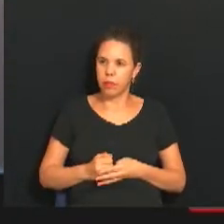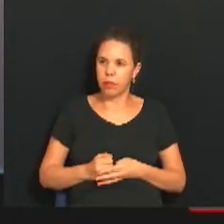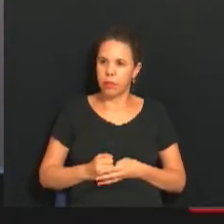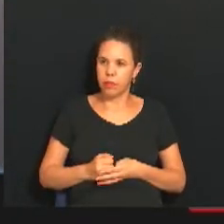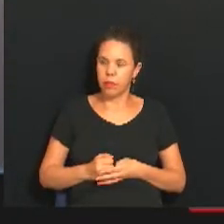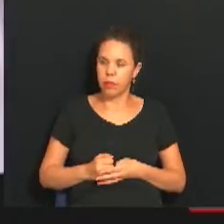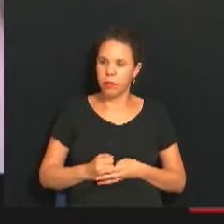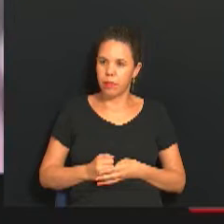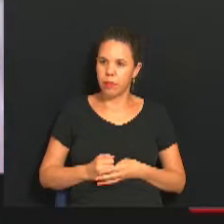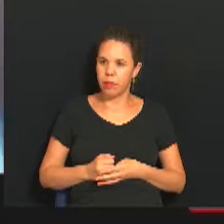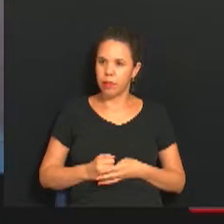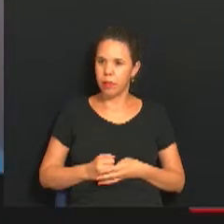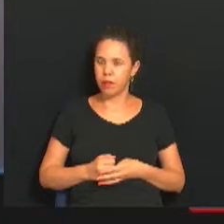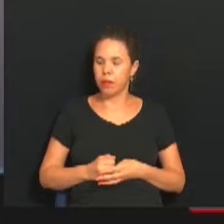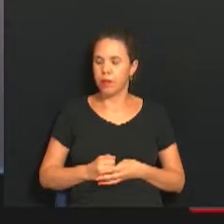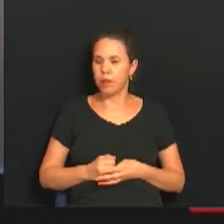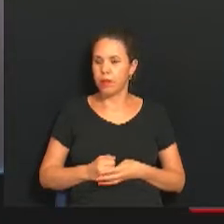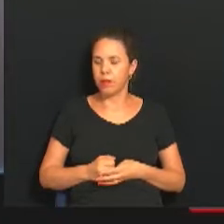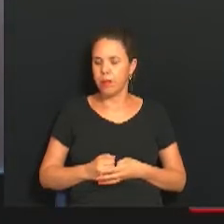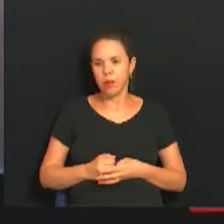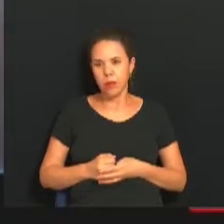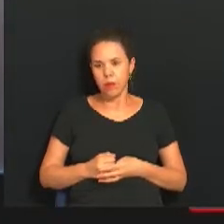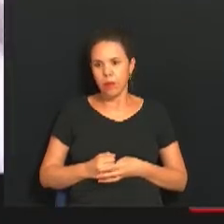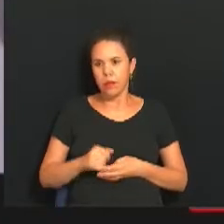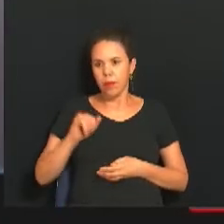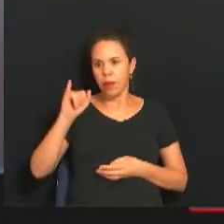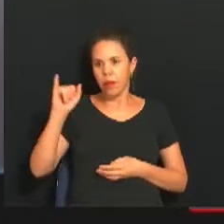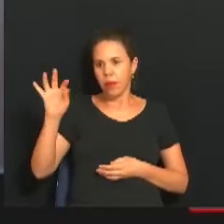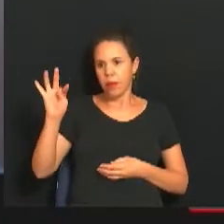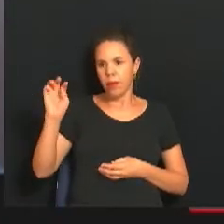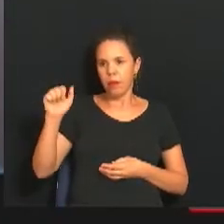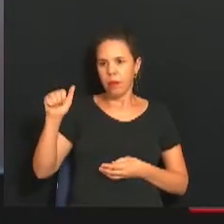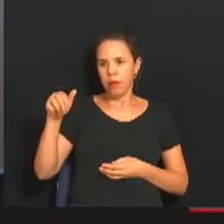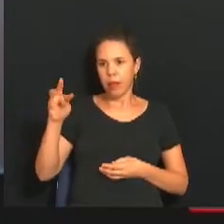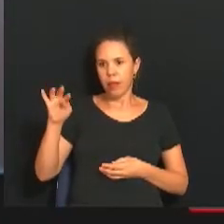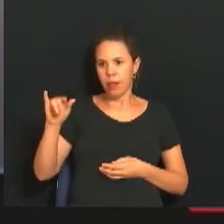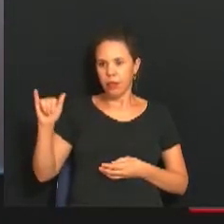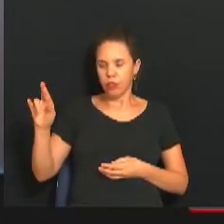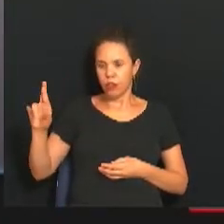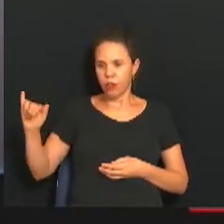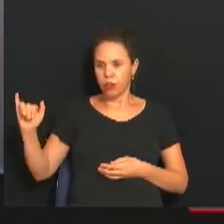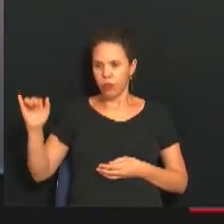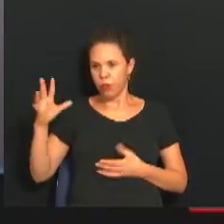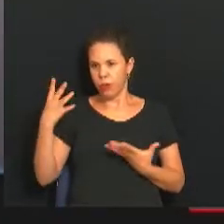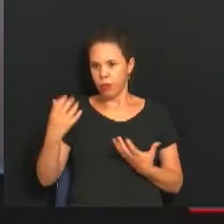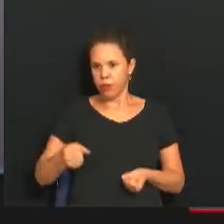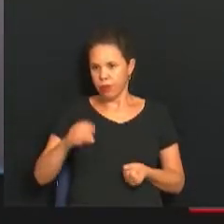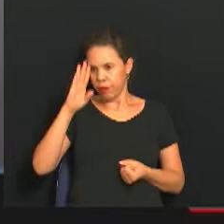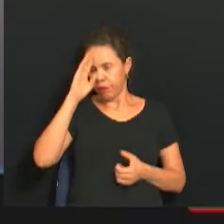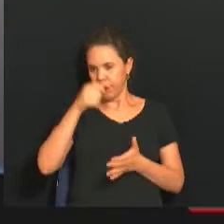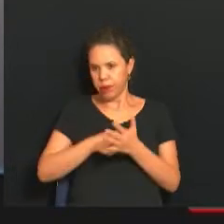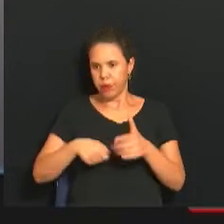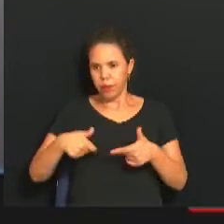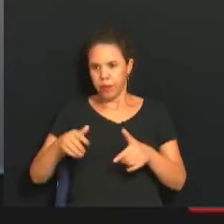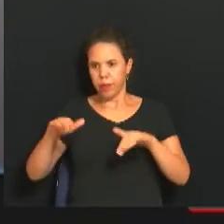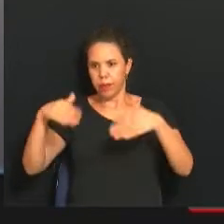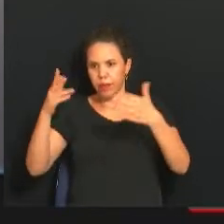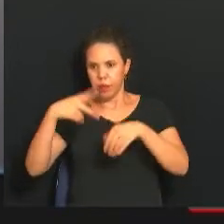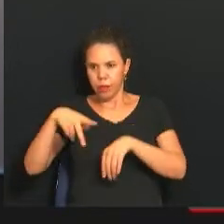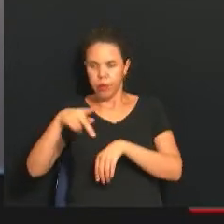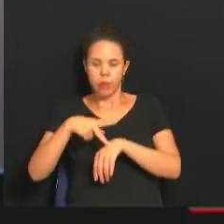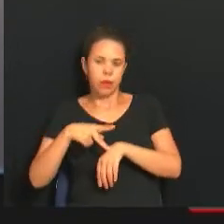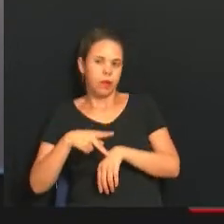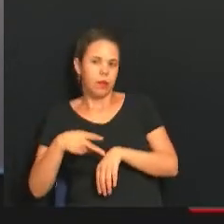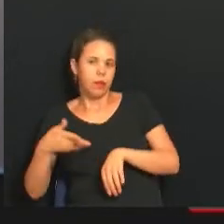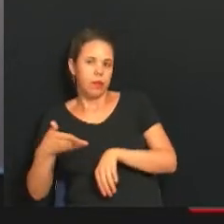com mais nuances, né? E o Itamaraty começa a adotar esse protagonismo na execução da política externa e começa a se